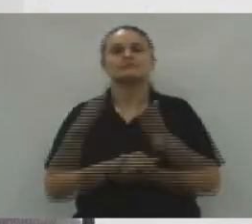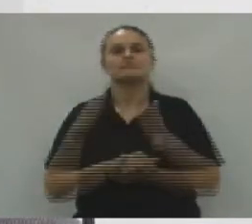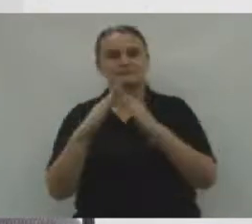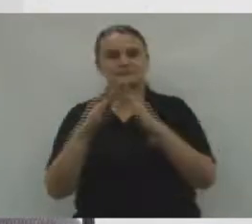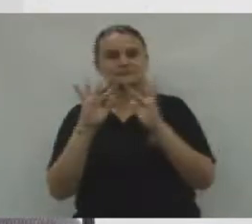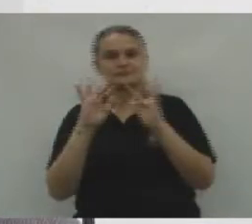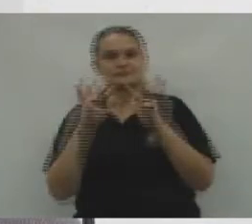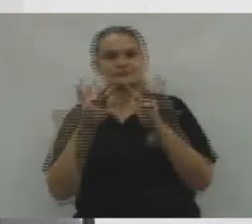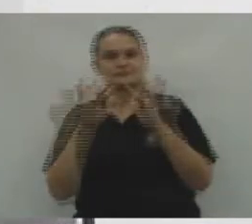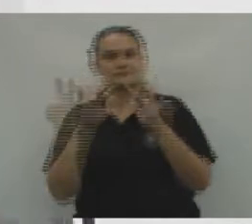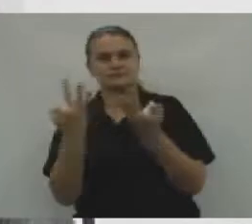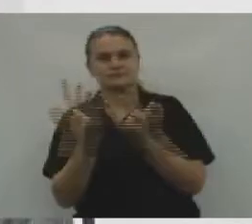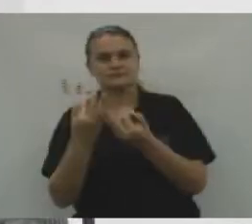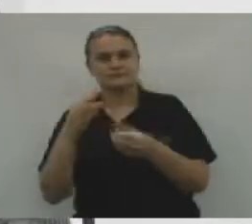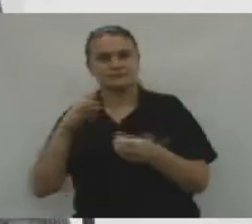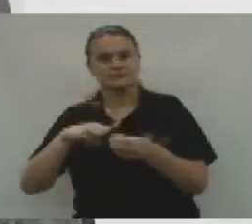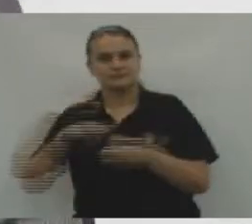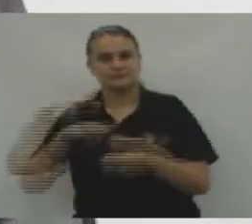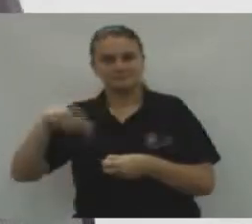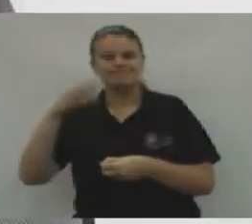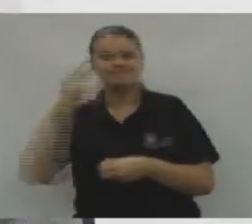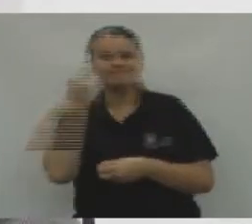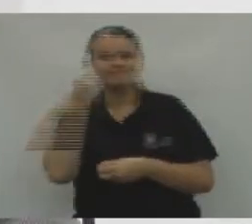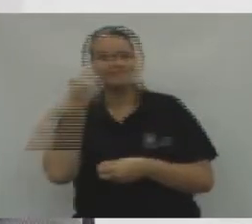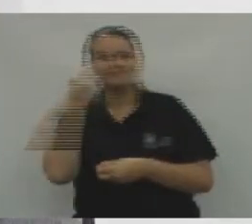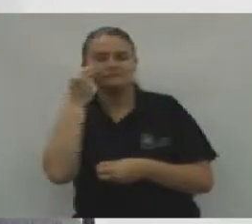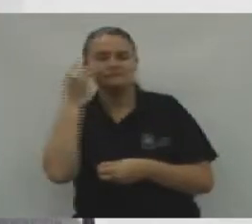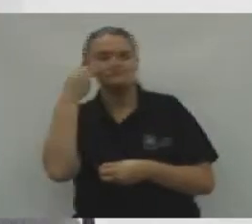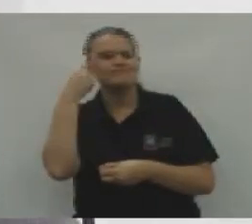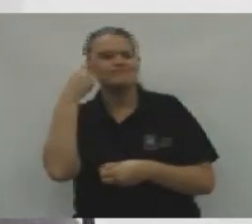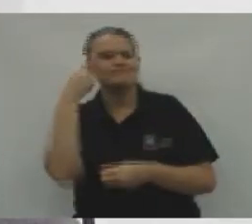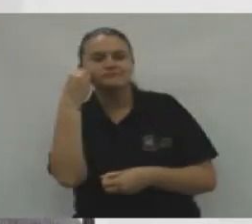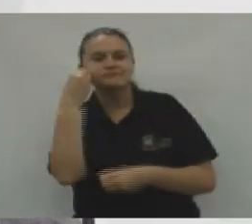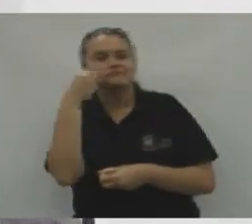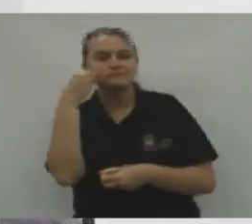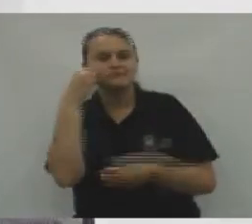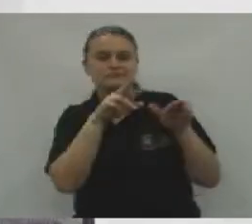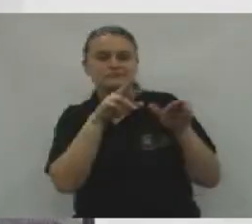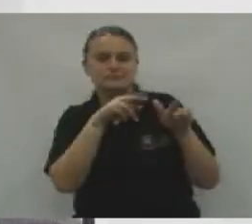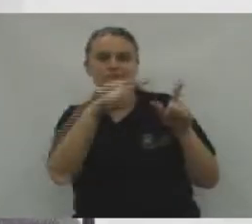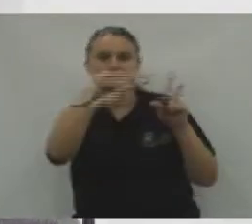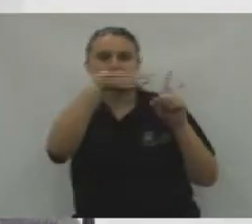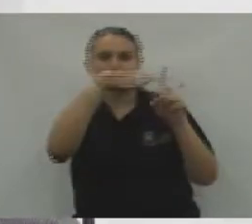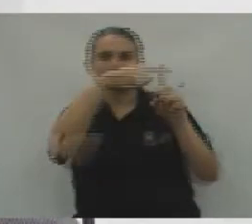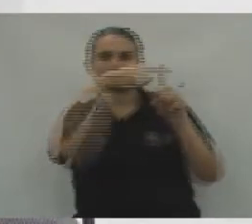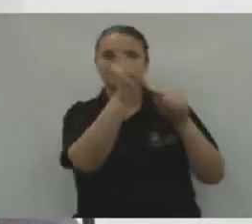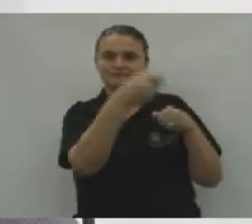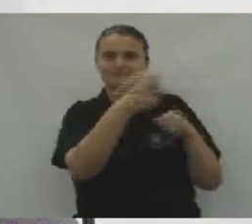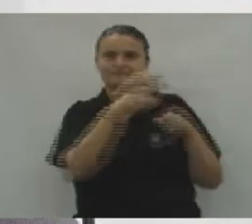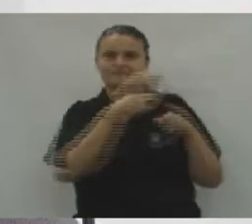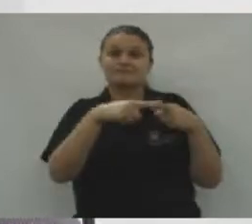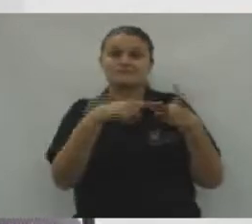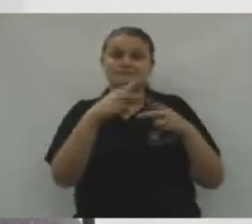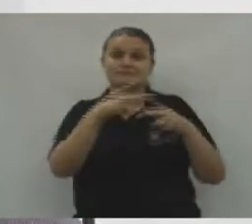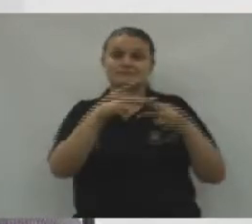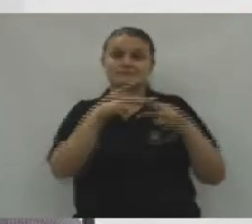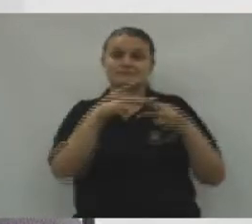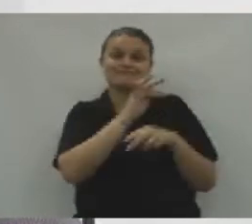aqui, a gente tentou fazer um dia de campo igual foi feito em Cruz Machado, mas por condições